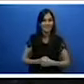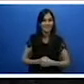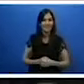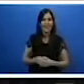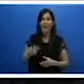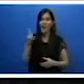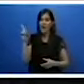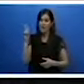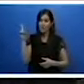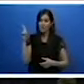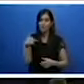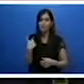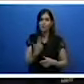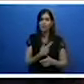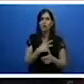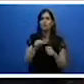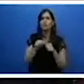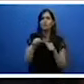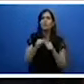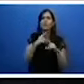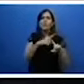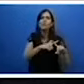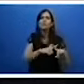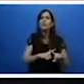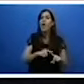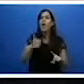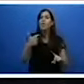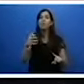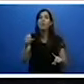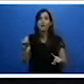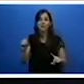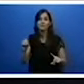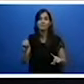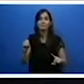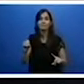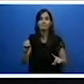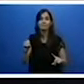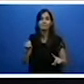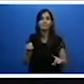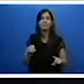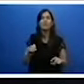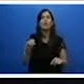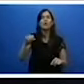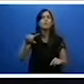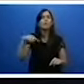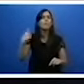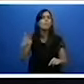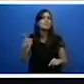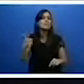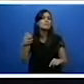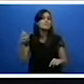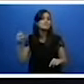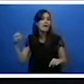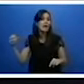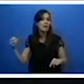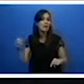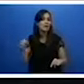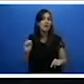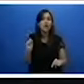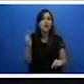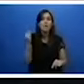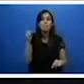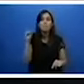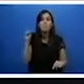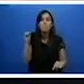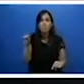Aqui nós vamos fazer multiplicações. Olha, calcule as multiplicações por 10, por 100 e por 1.000,